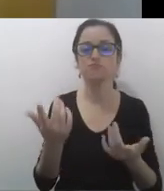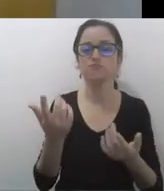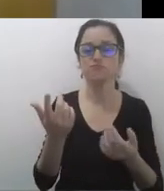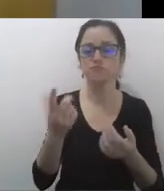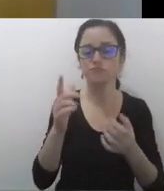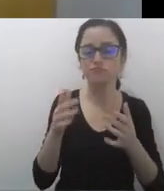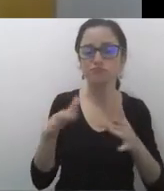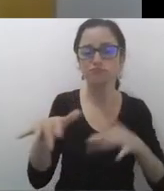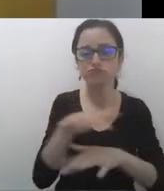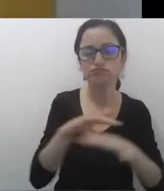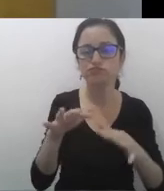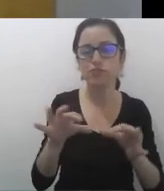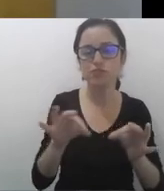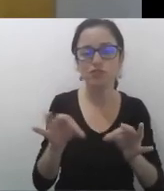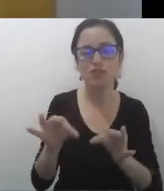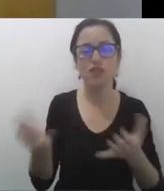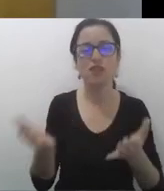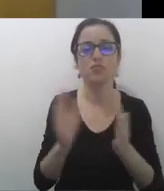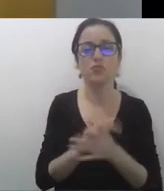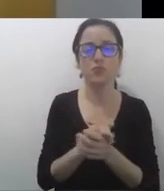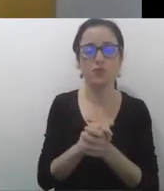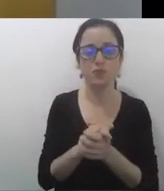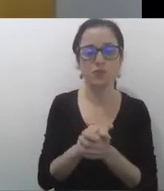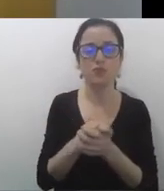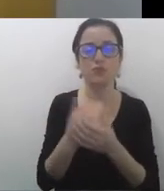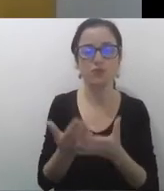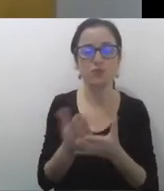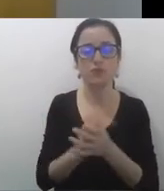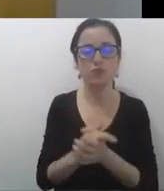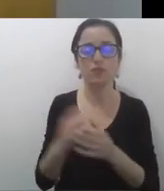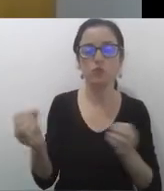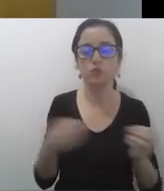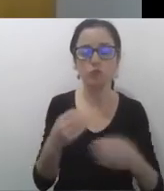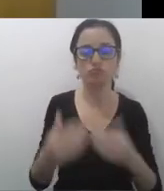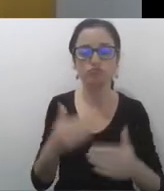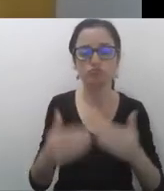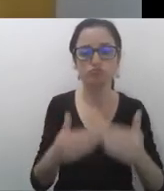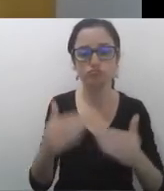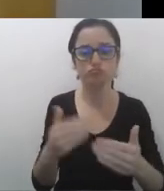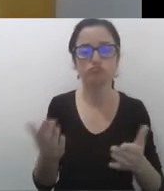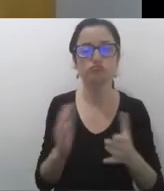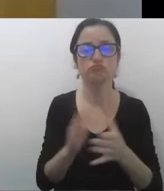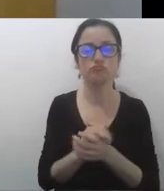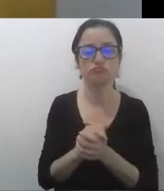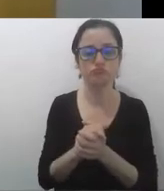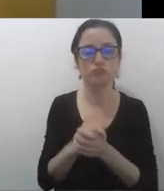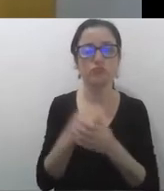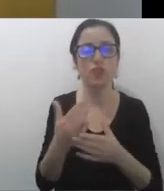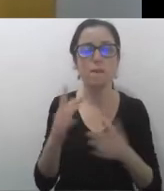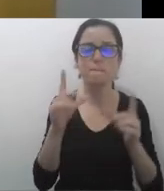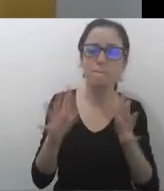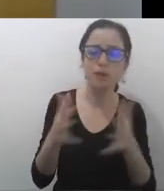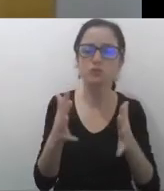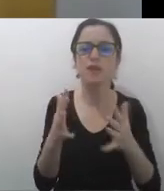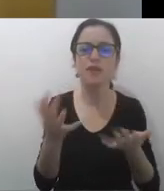se tornasse uma espécie de agente dessa modernização, né? Então,